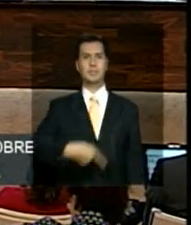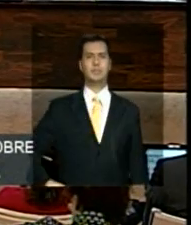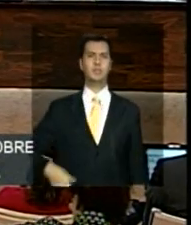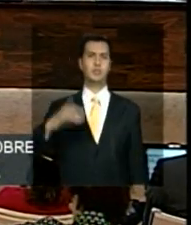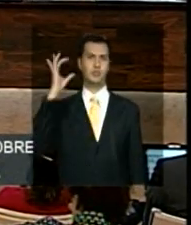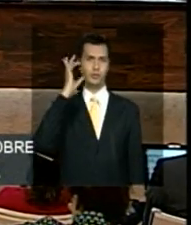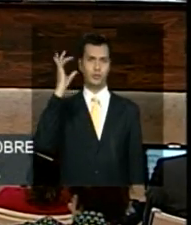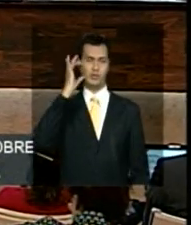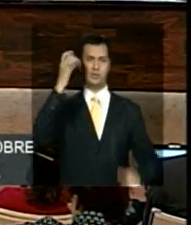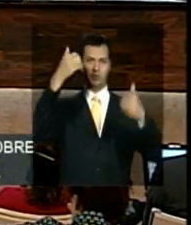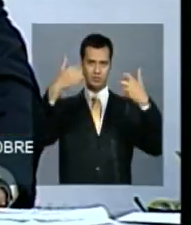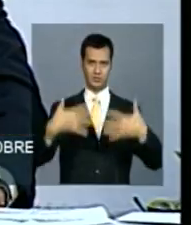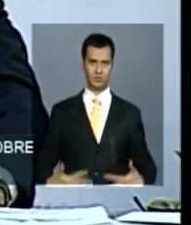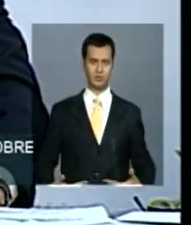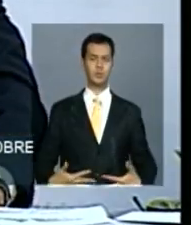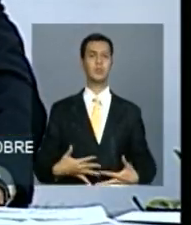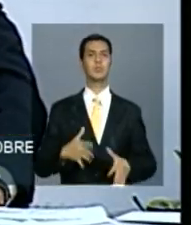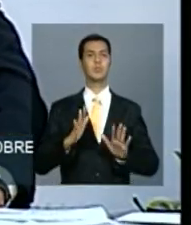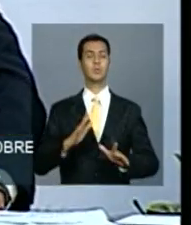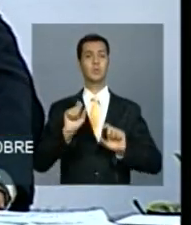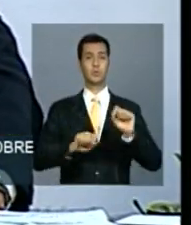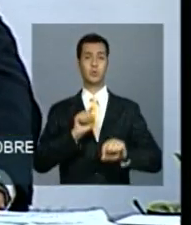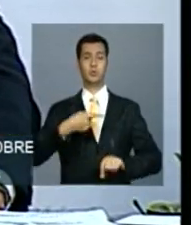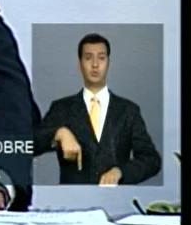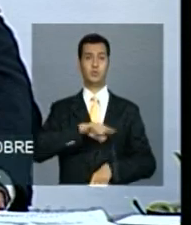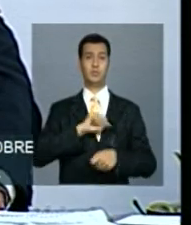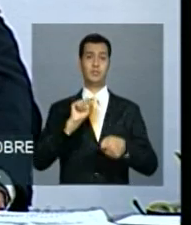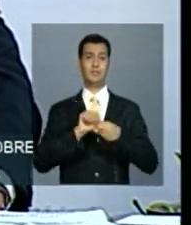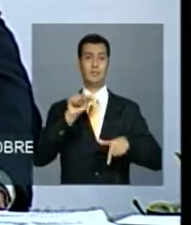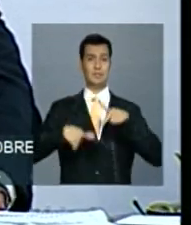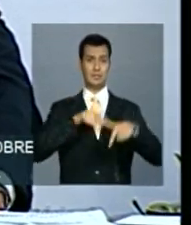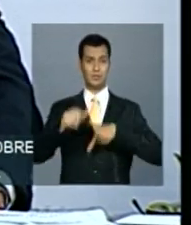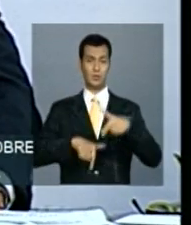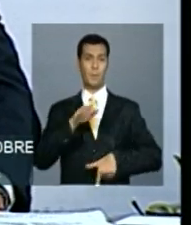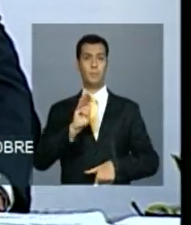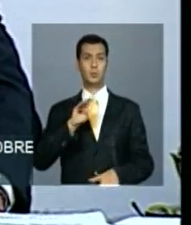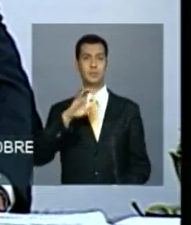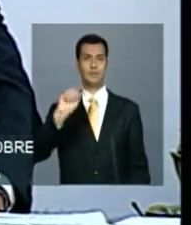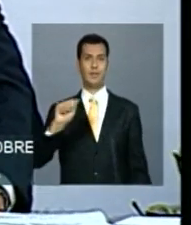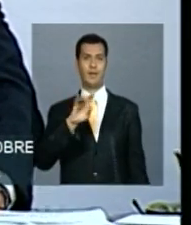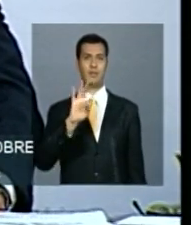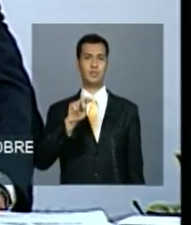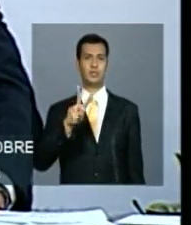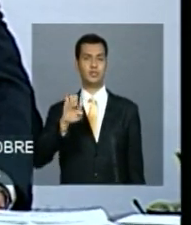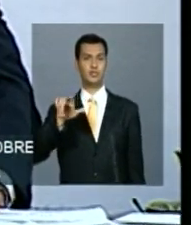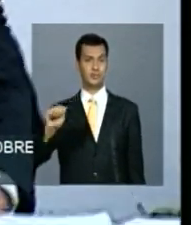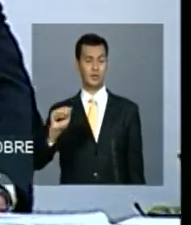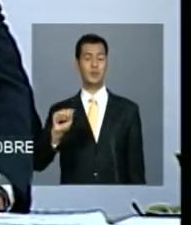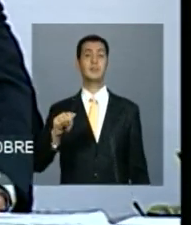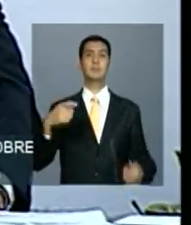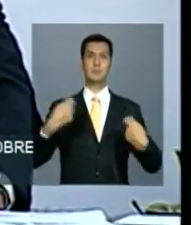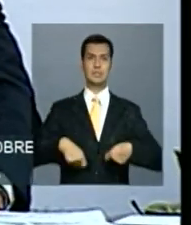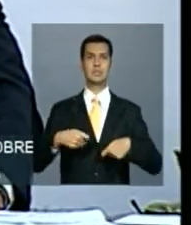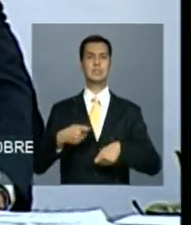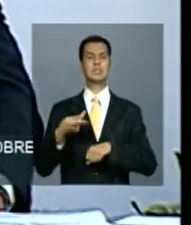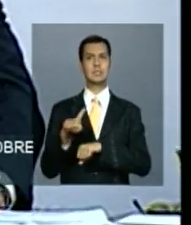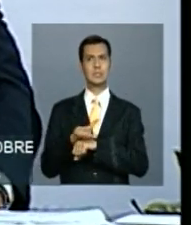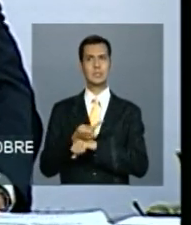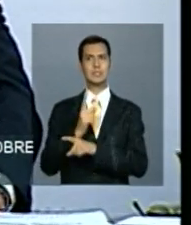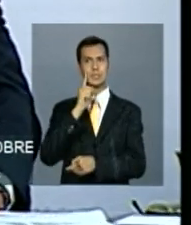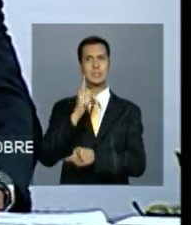Dilma de que para fazermos a buscativa chegarmos nessa população extremamente pobre que tá